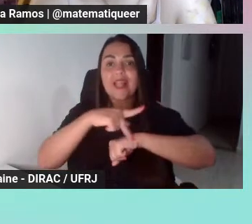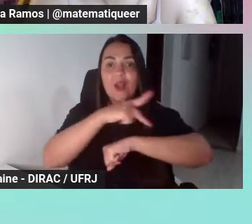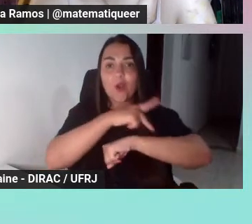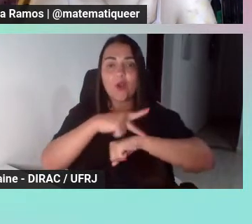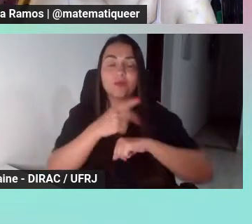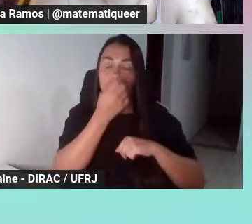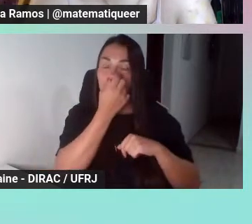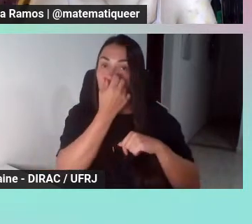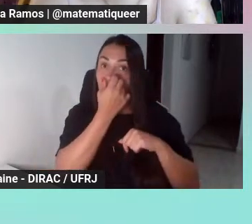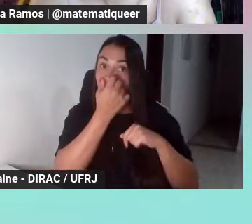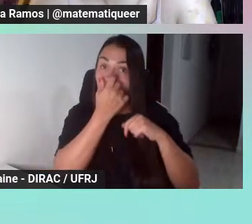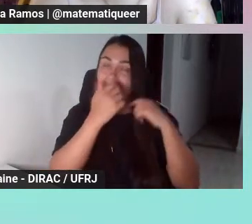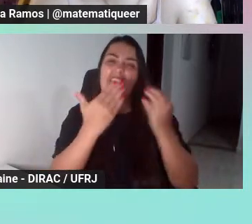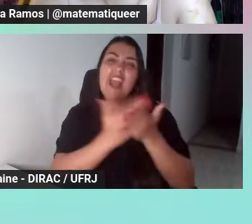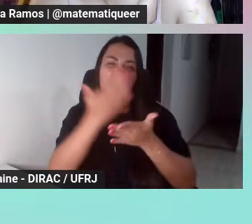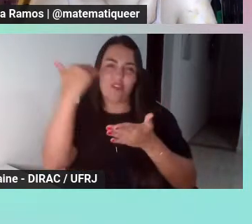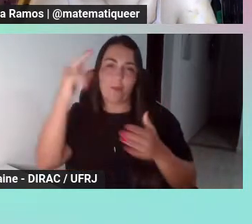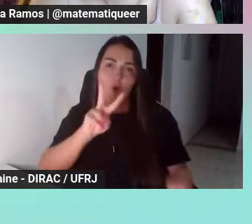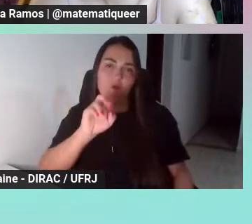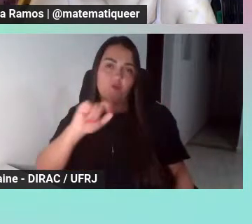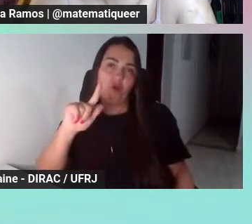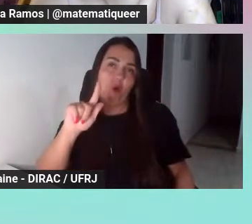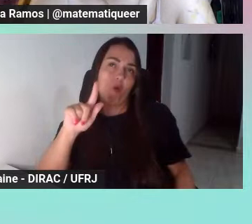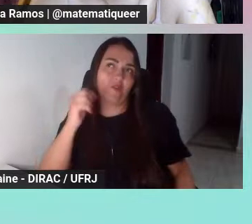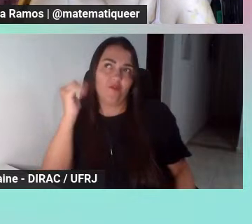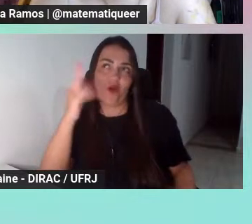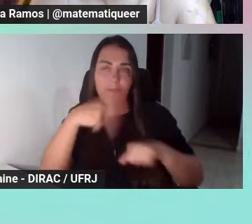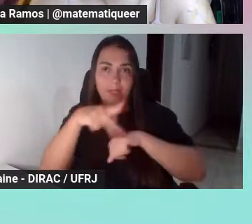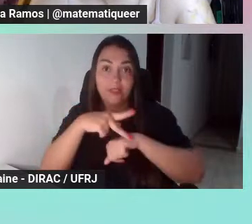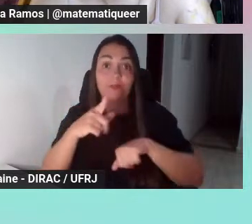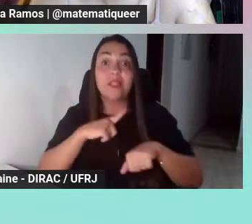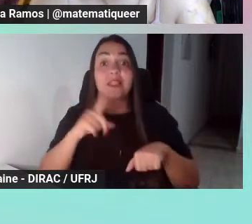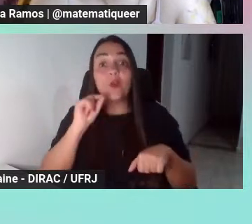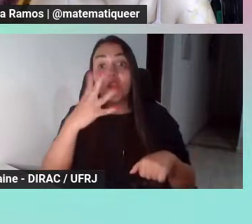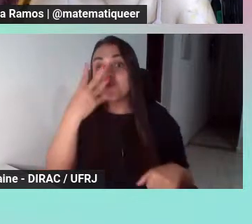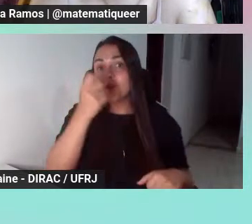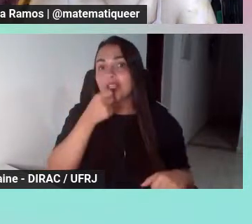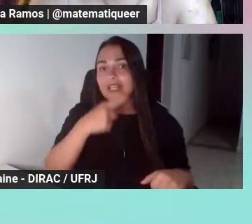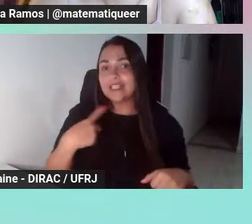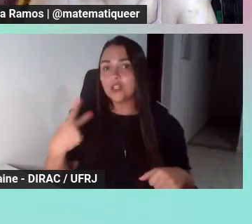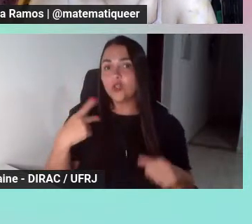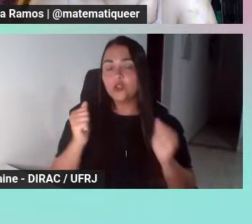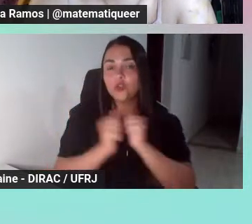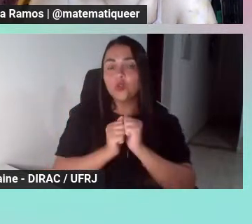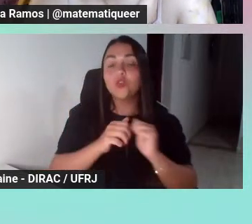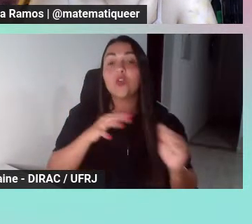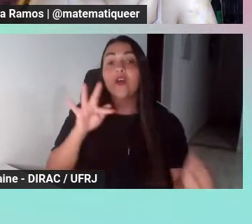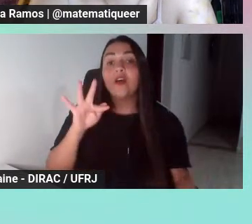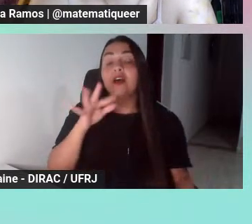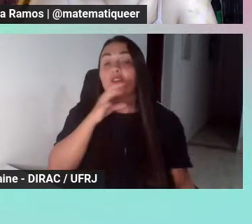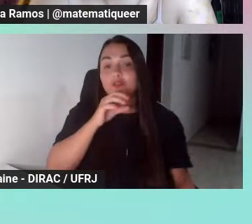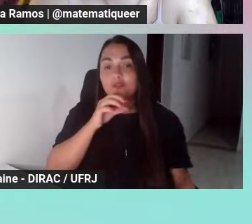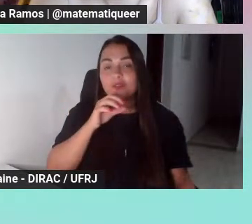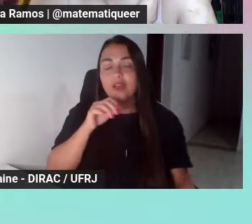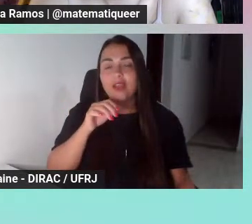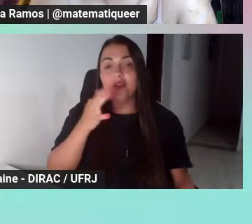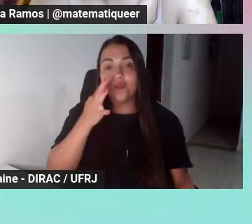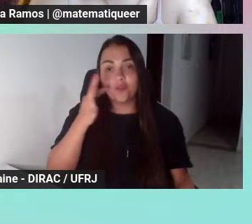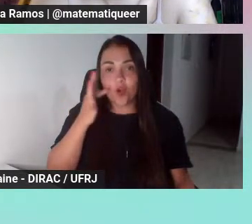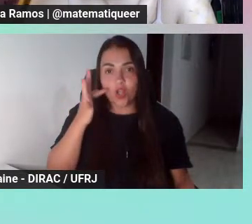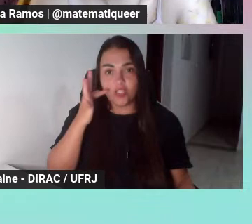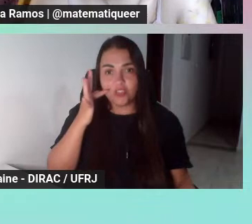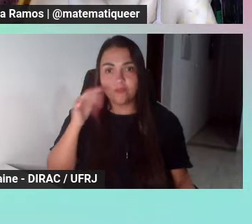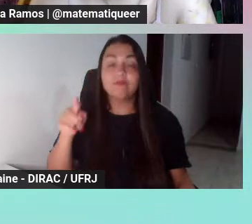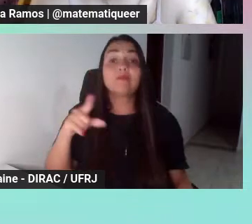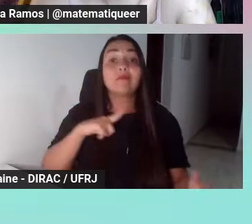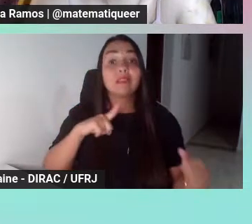e tem uma foto nossa num cartaz do lado do Freud, né? E a gente dá aula numa escola alemã. Aí a gente faz uma legenda alemã